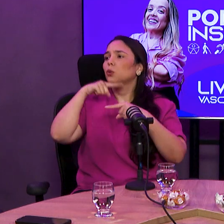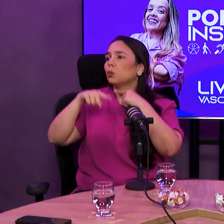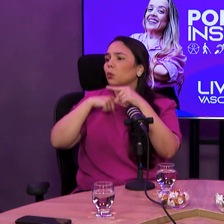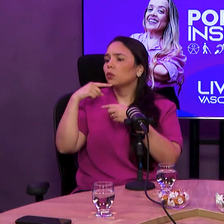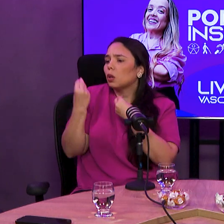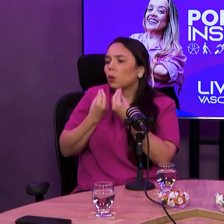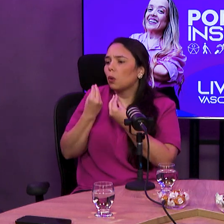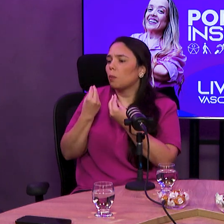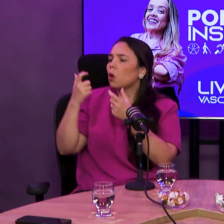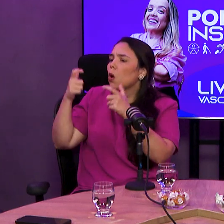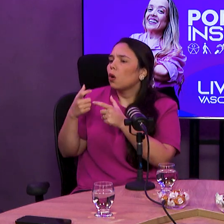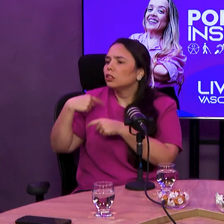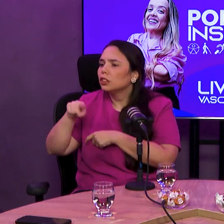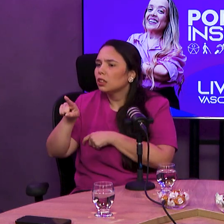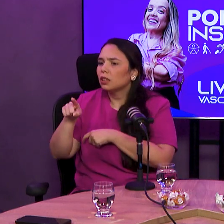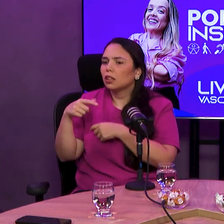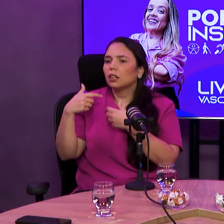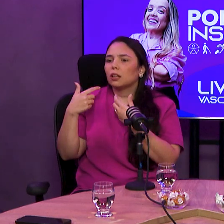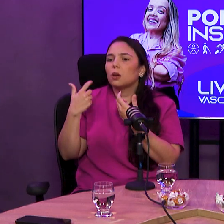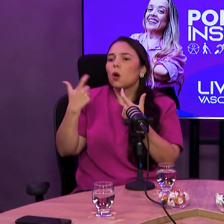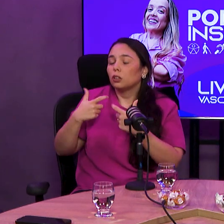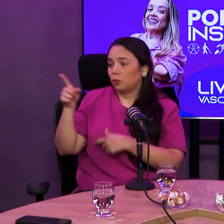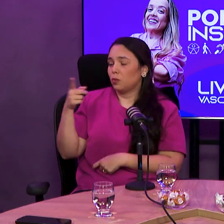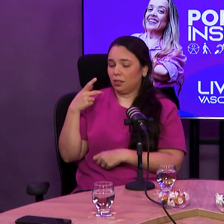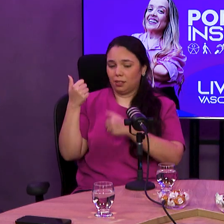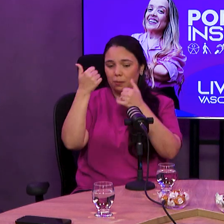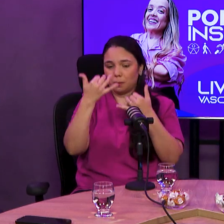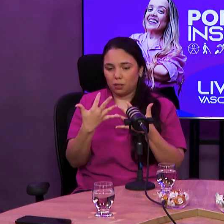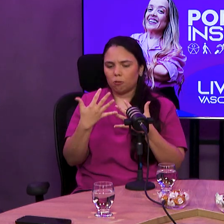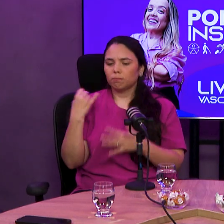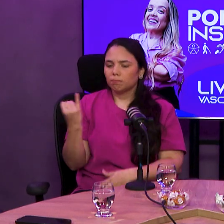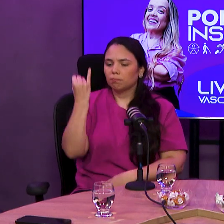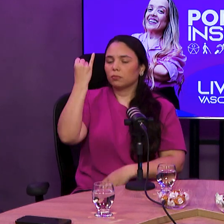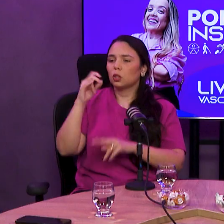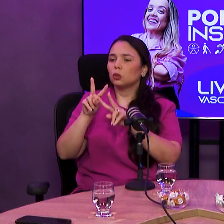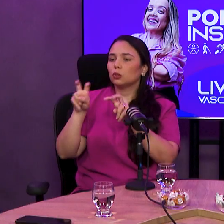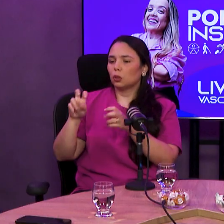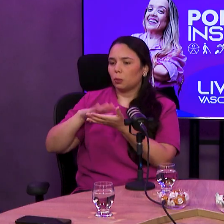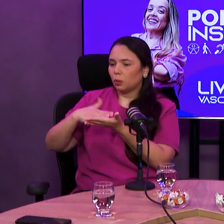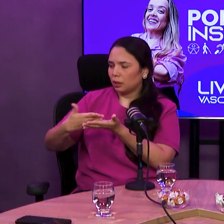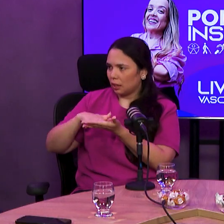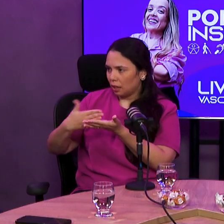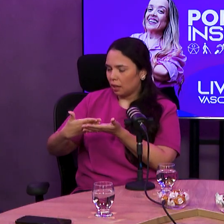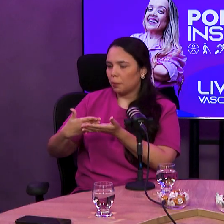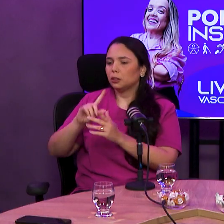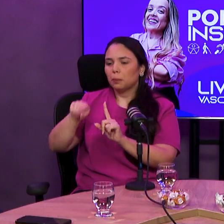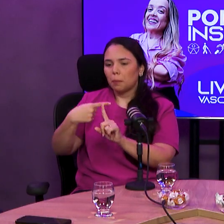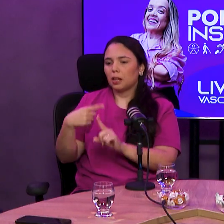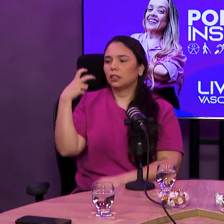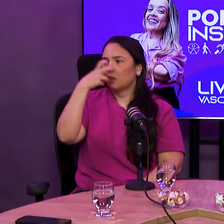a onde ir, a como buscar. Você falou uma fala muito importante, que foi em relação ao intérprete, mais a